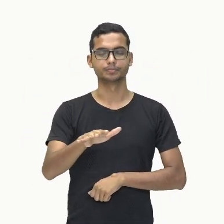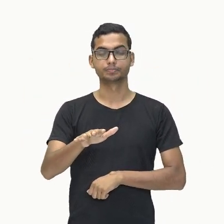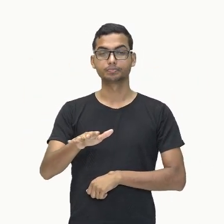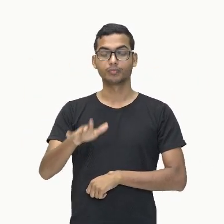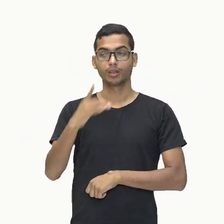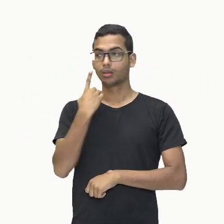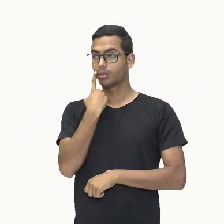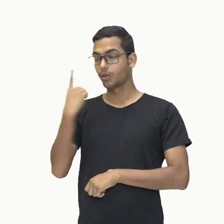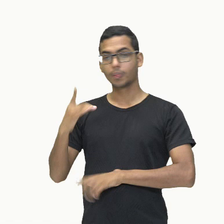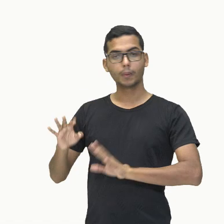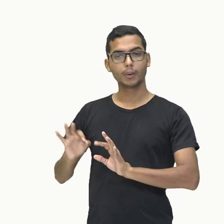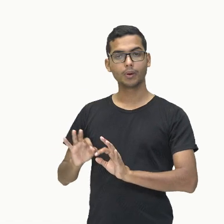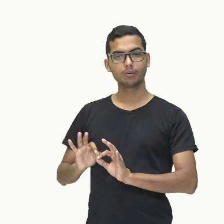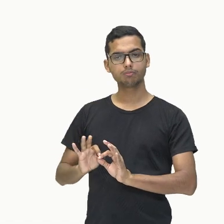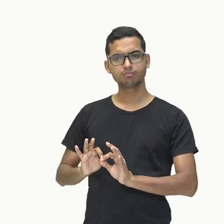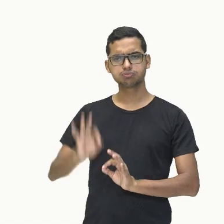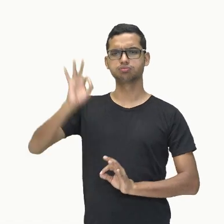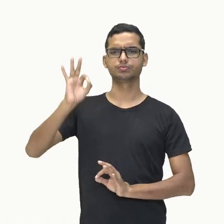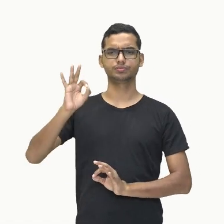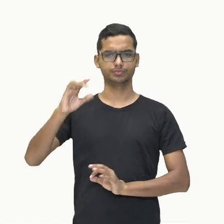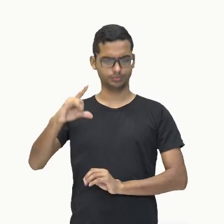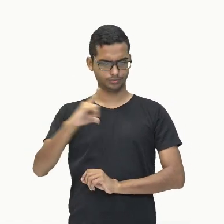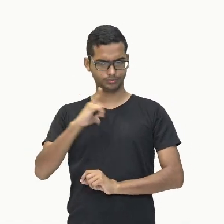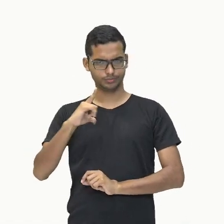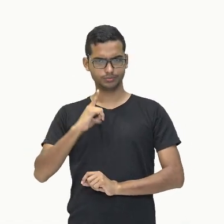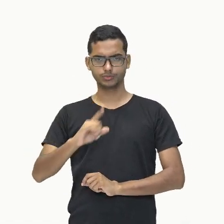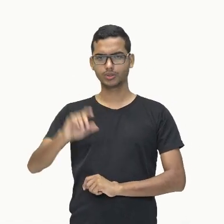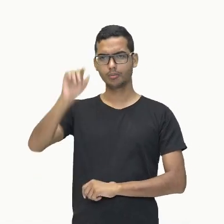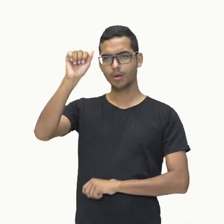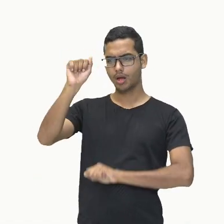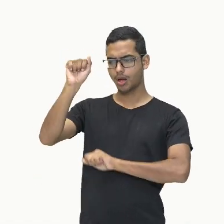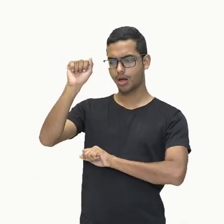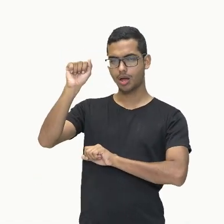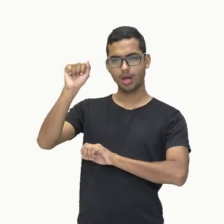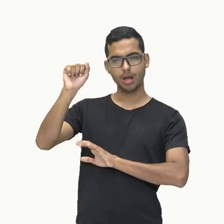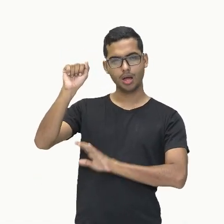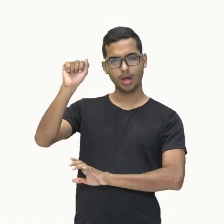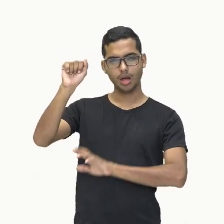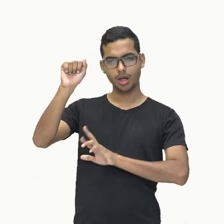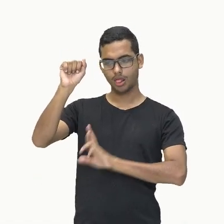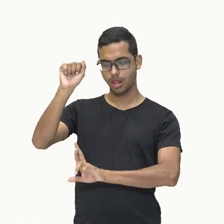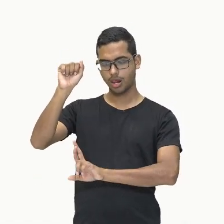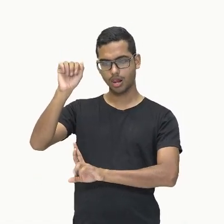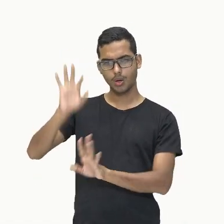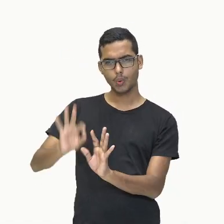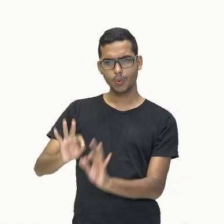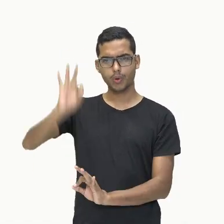distância entre o ponto A e a reta R, né?